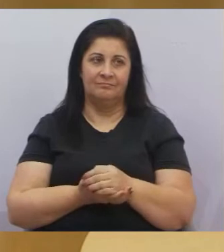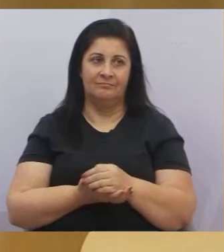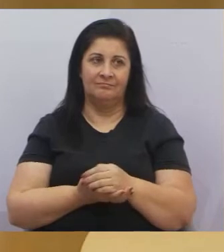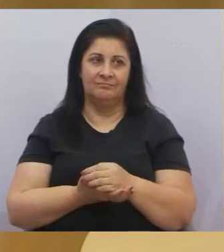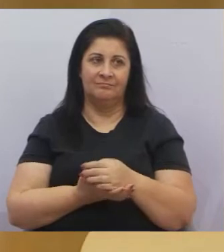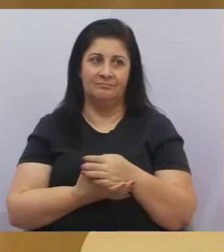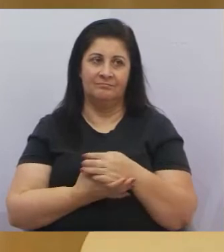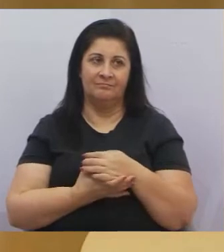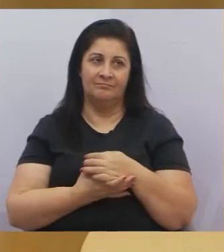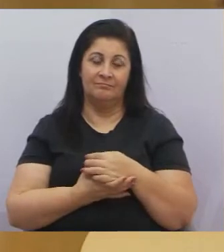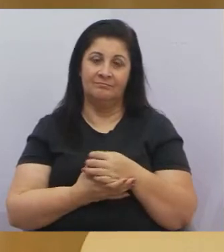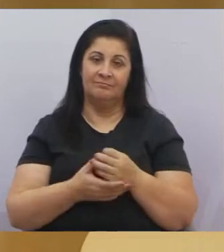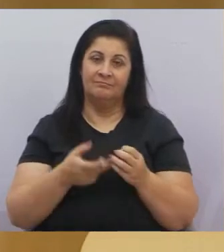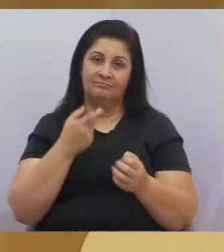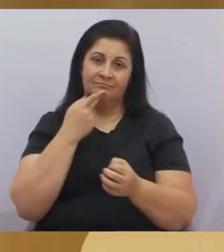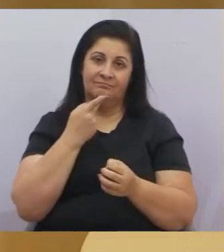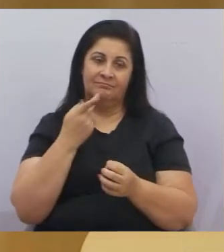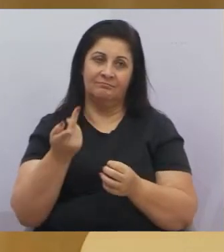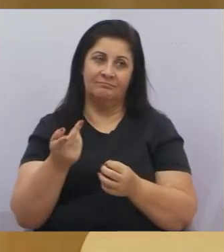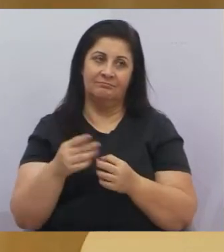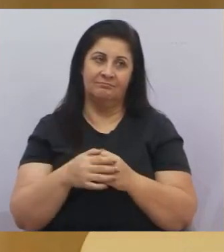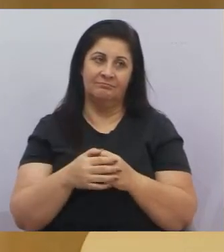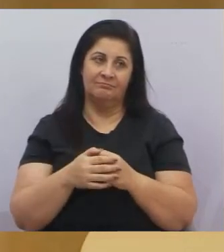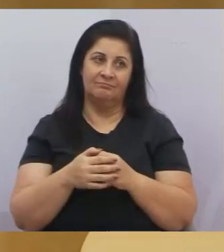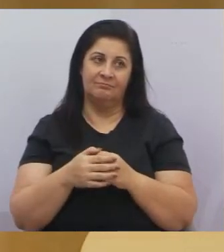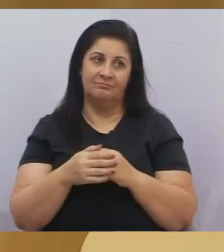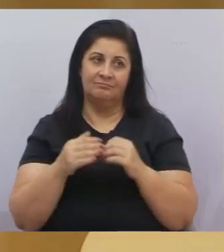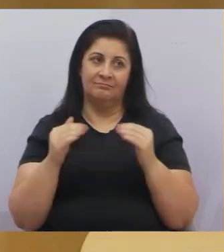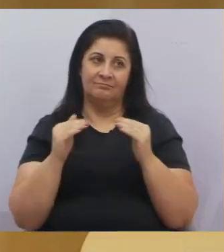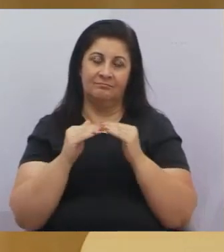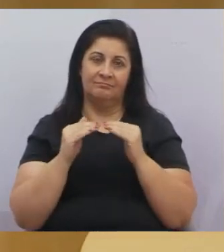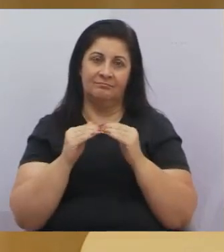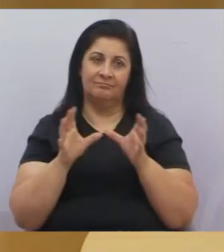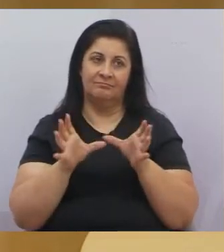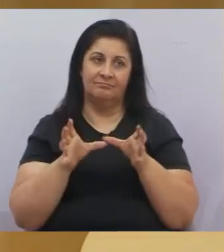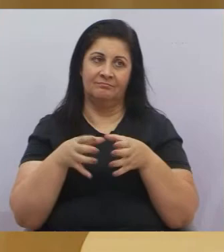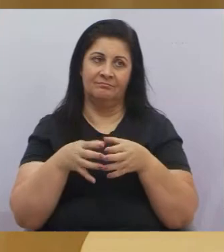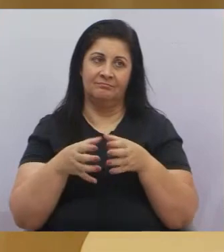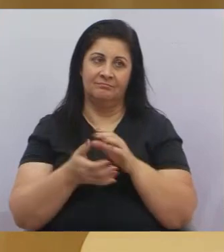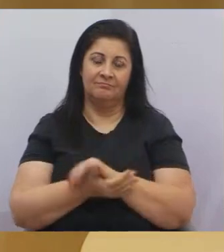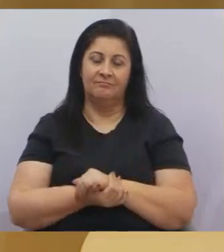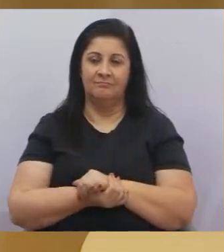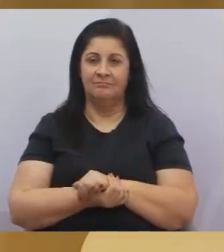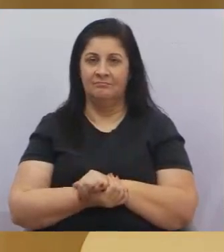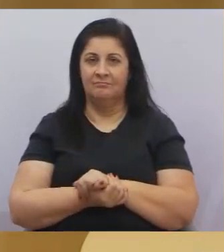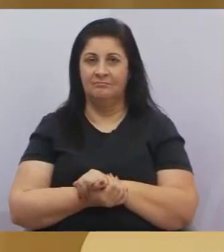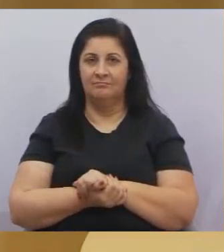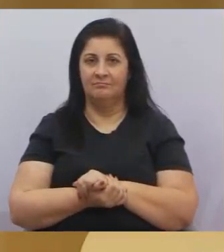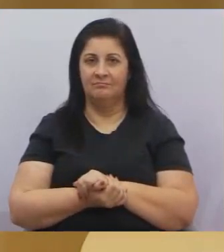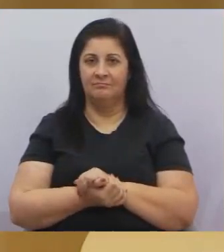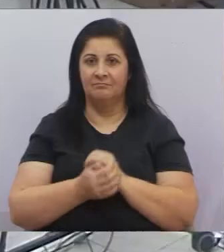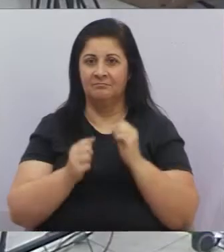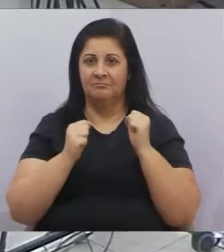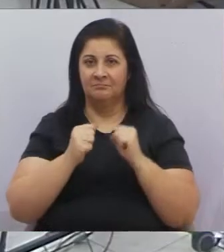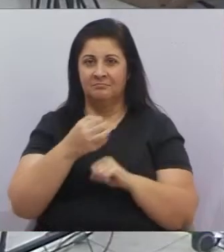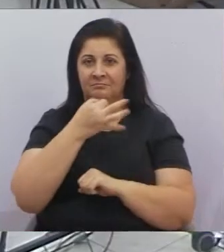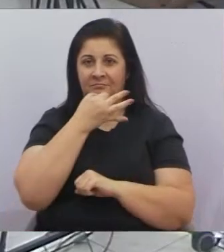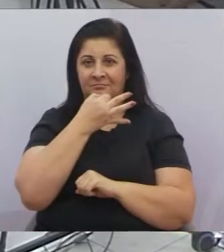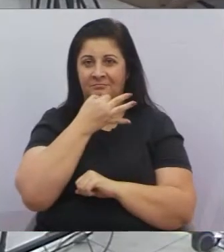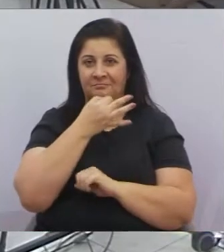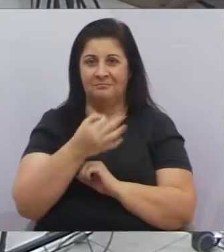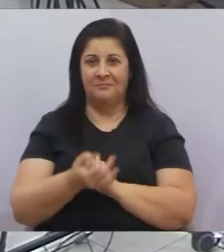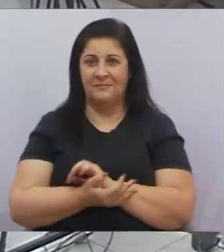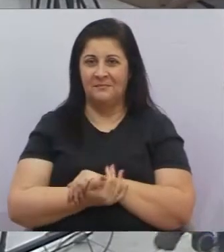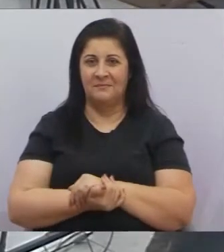ver, mas eu quero dizer que eu sou favorável ao conselho. O projeto continua em discussão.